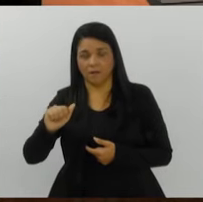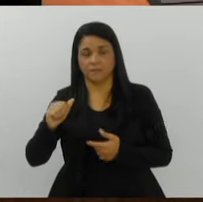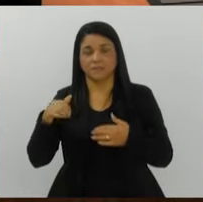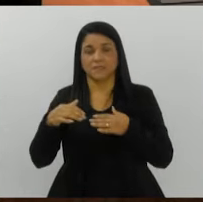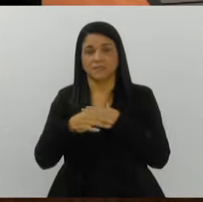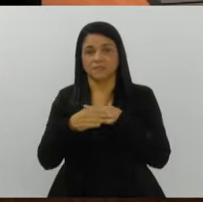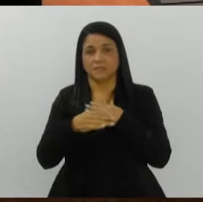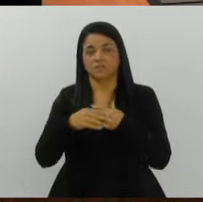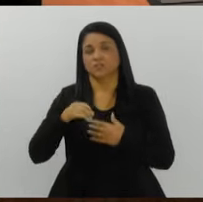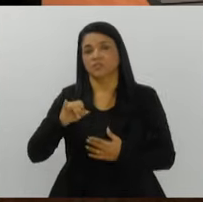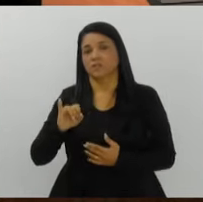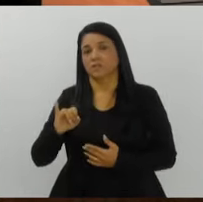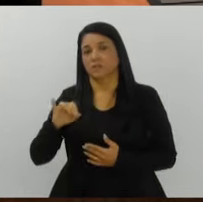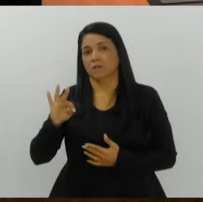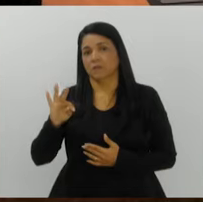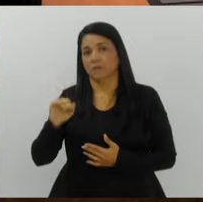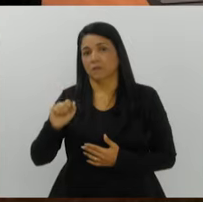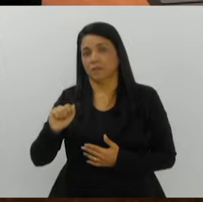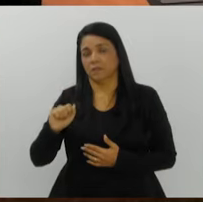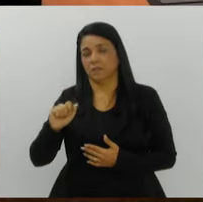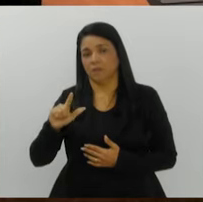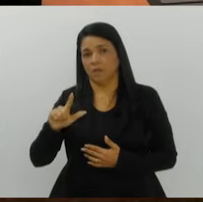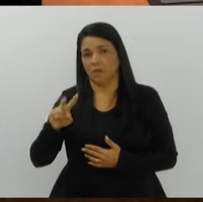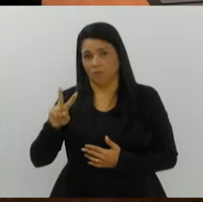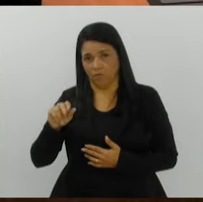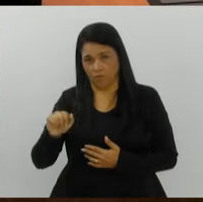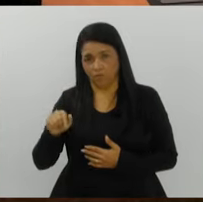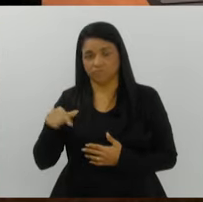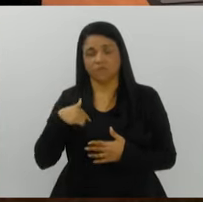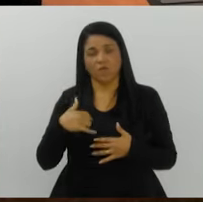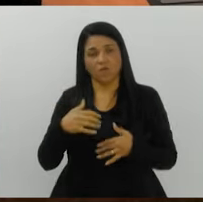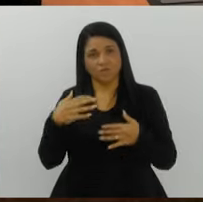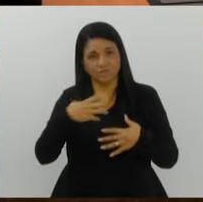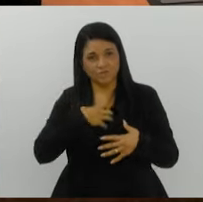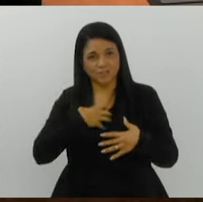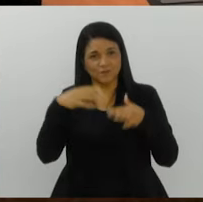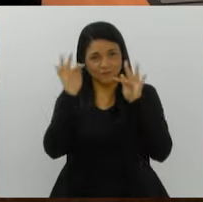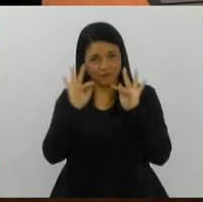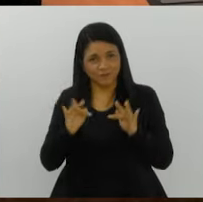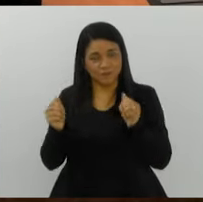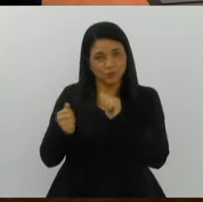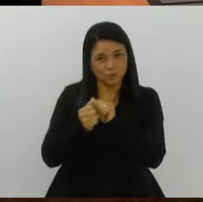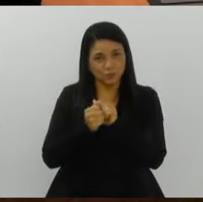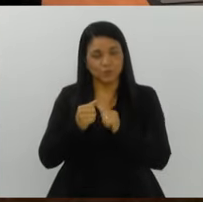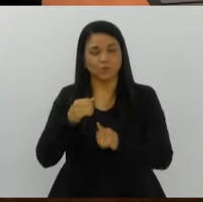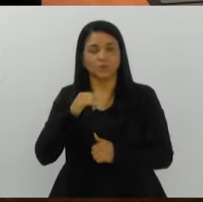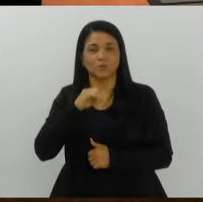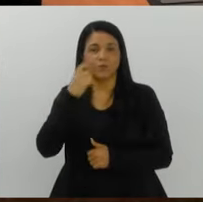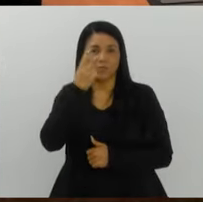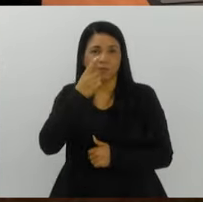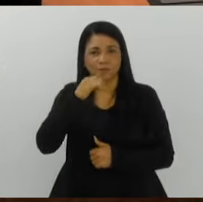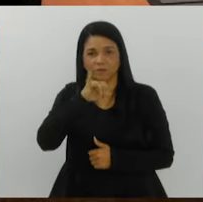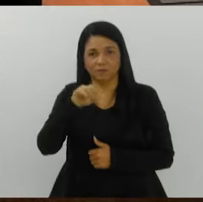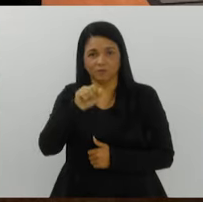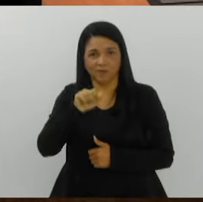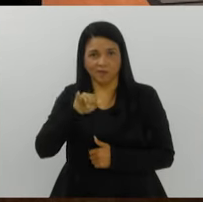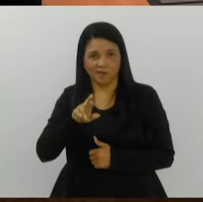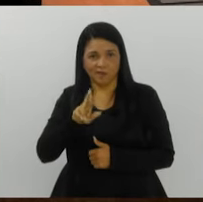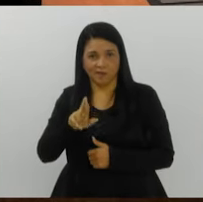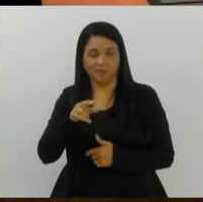aqui por estar hoje proporcionando, junto do meu amigo deputado também, Jair Bittencourt, essa